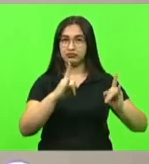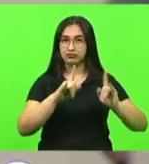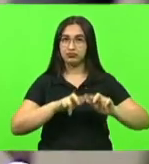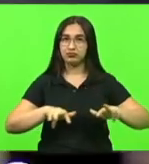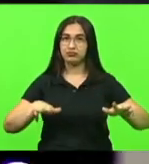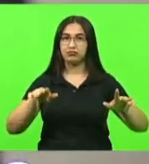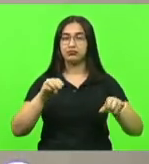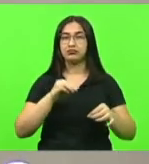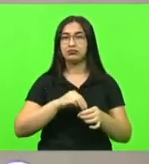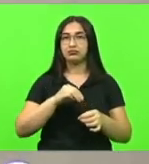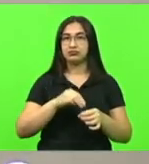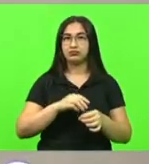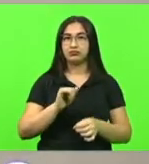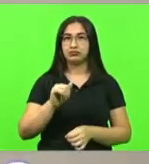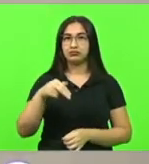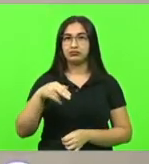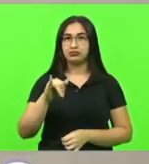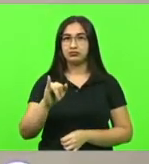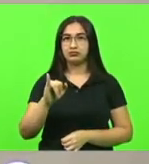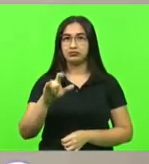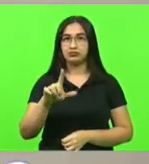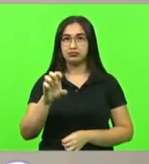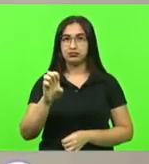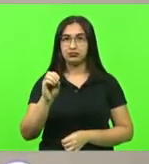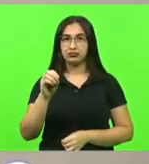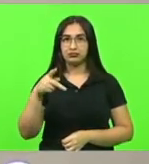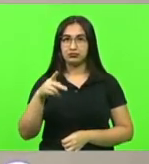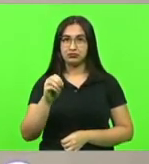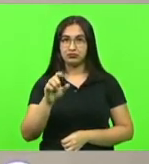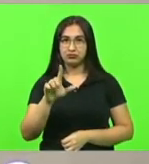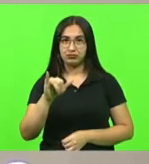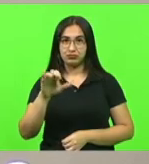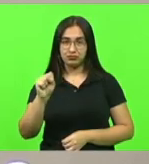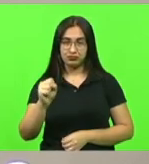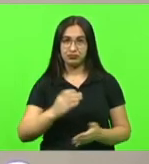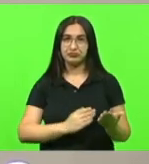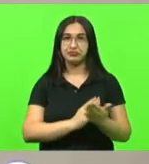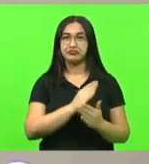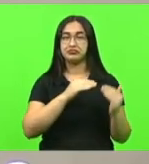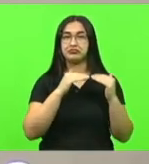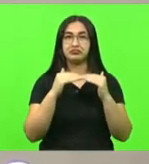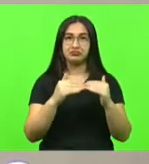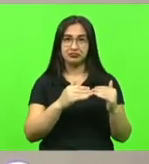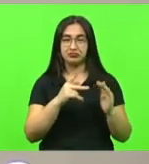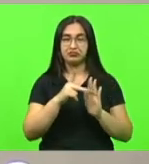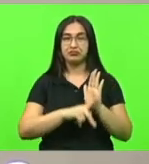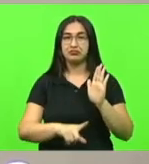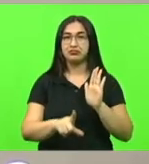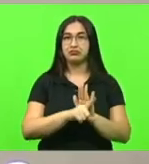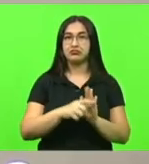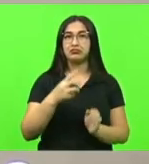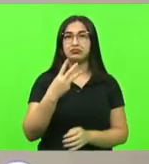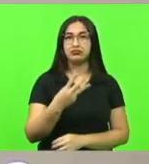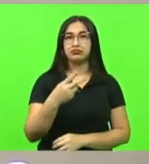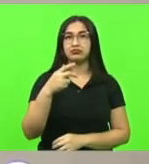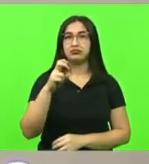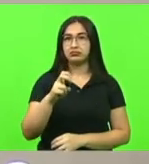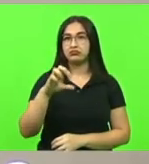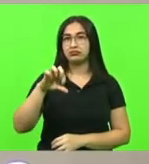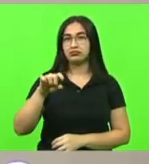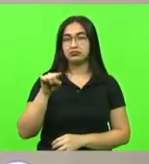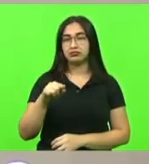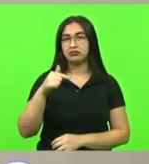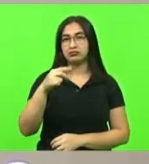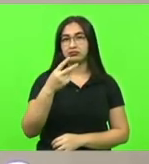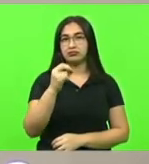permaneçam como se encontram. Aprovado por unanimidade. Discussão e votação em turno único do projeto de lei 359.7 de